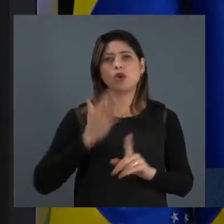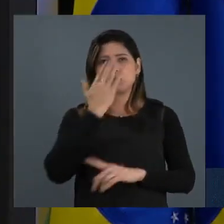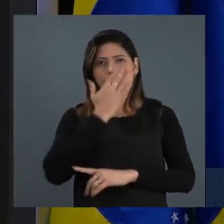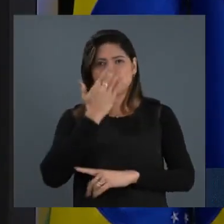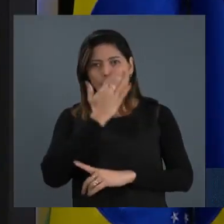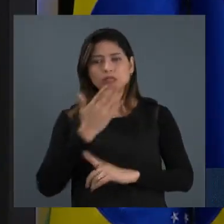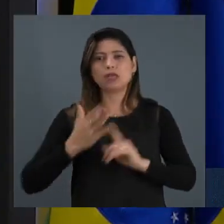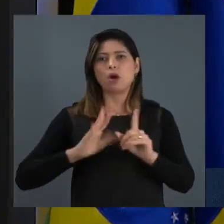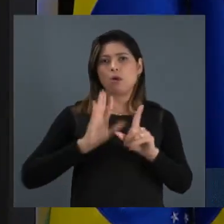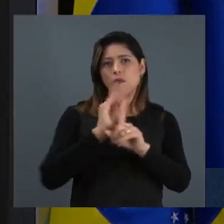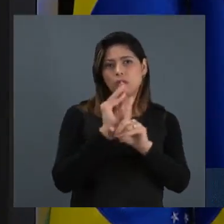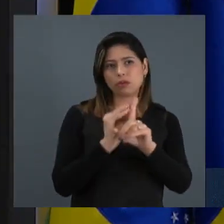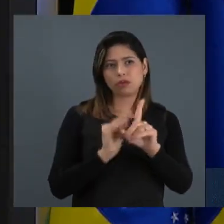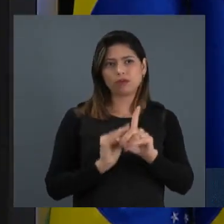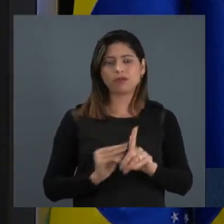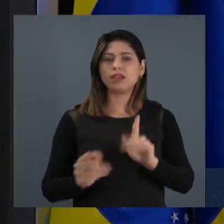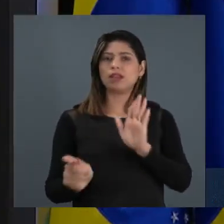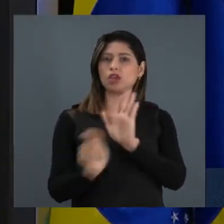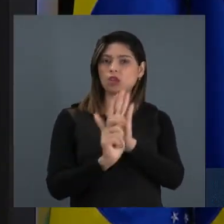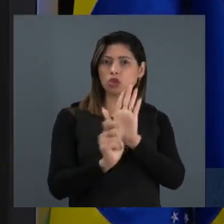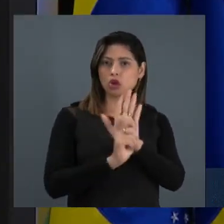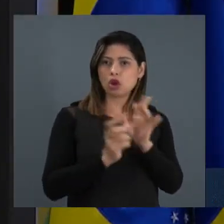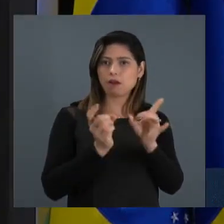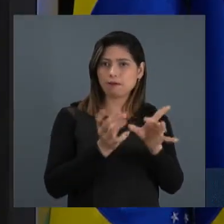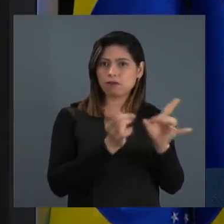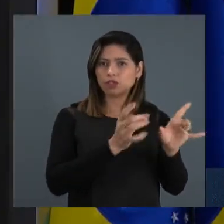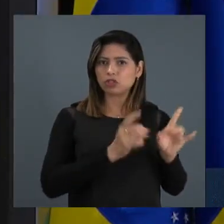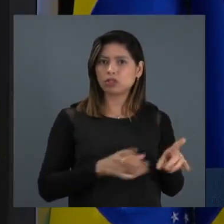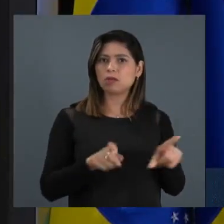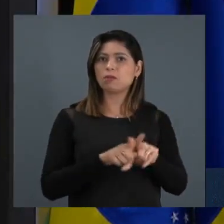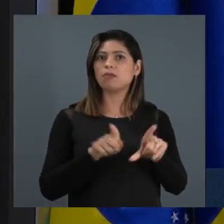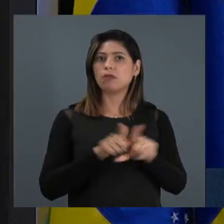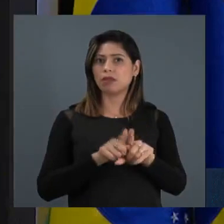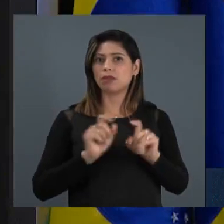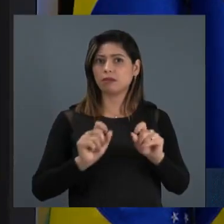coisa, porque muitas vezes vem junto com o jogo